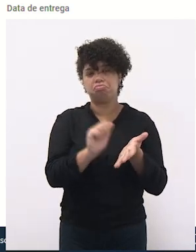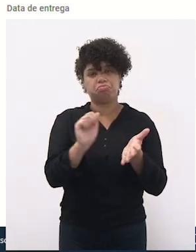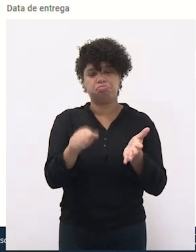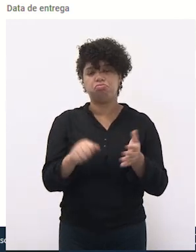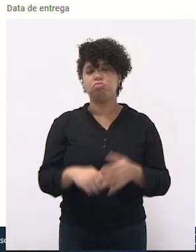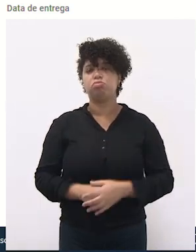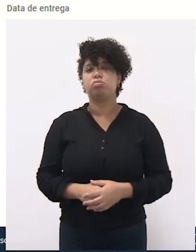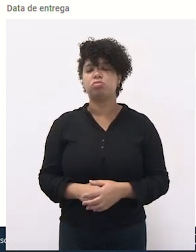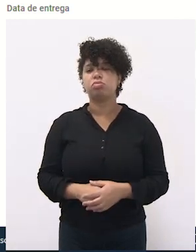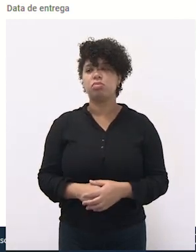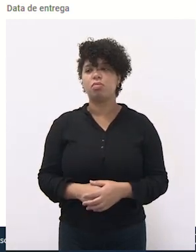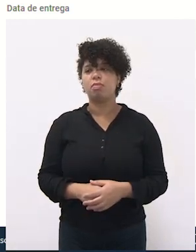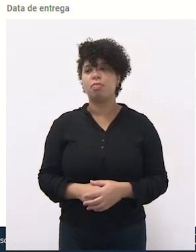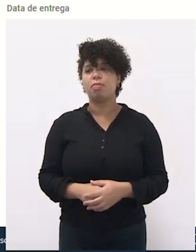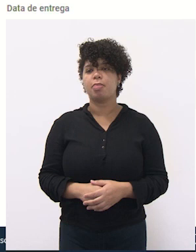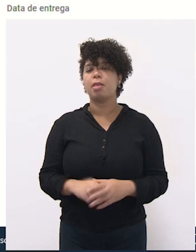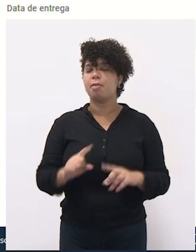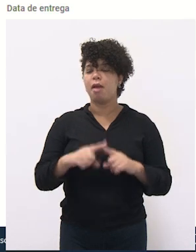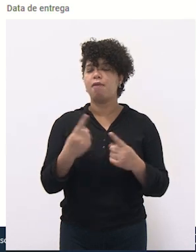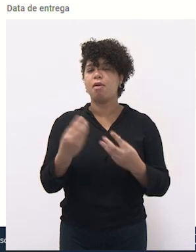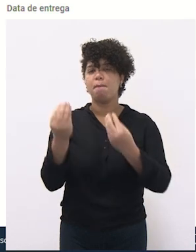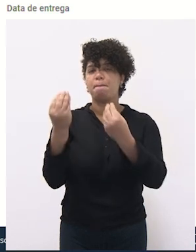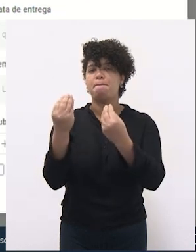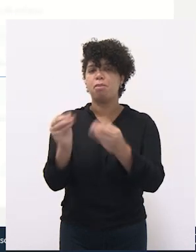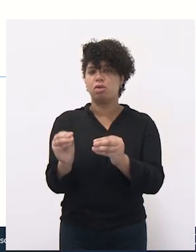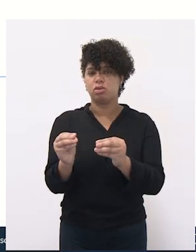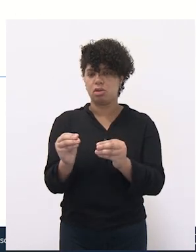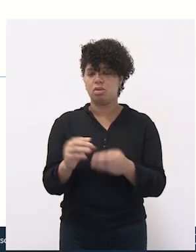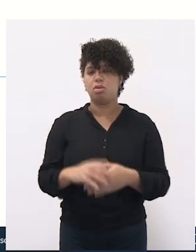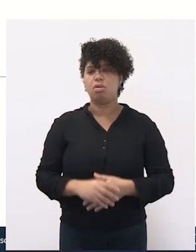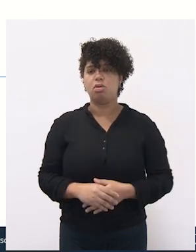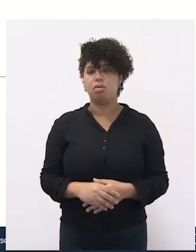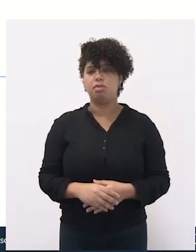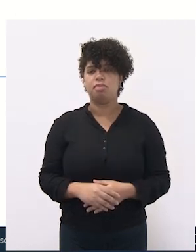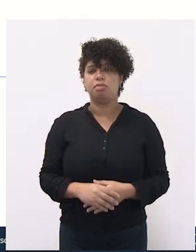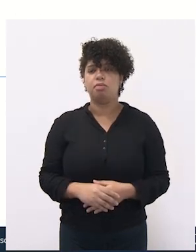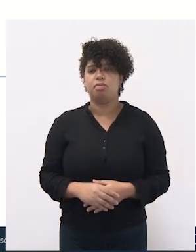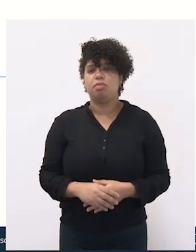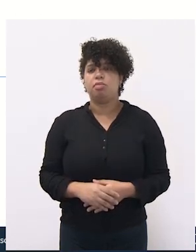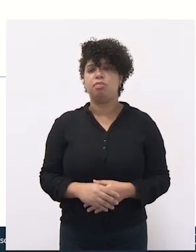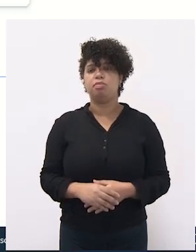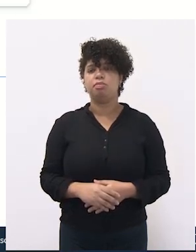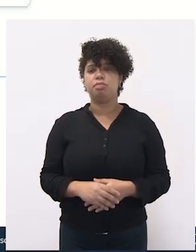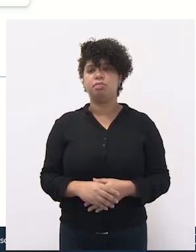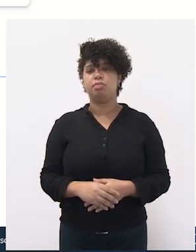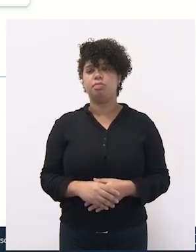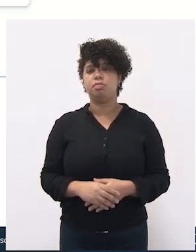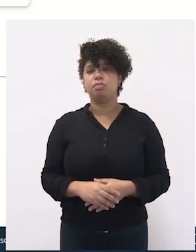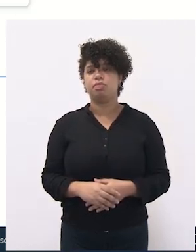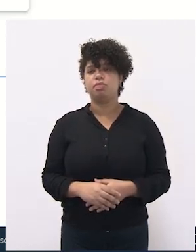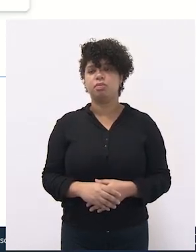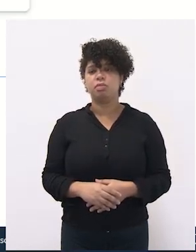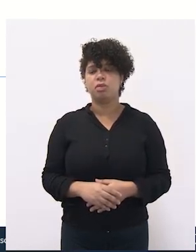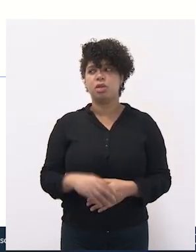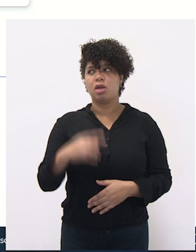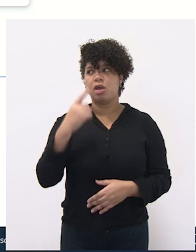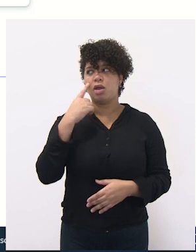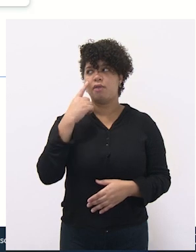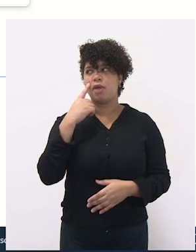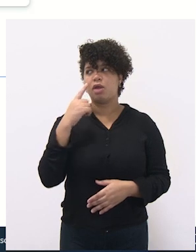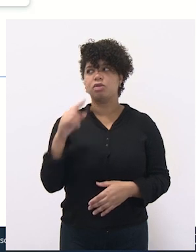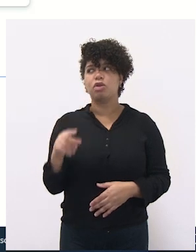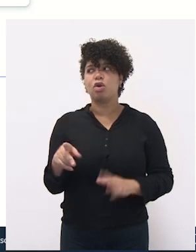Mas vamos postar essa atividade para a gente ver. Assim que eu coloco a atividade, tá vendo que eu coloquei dentro da